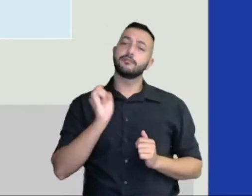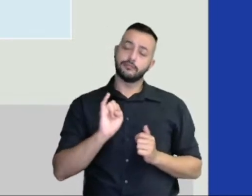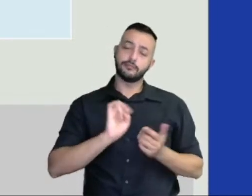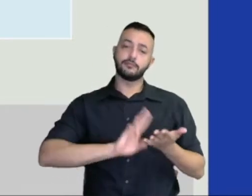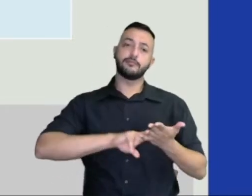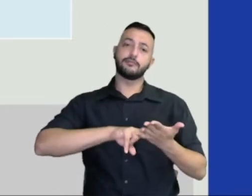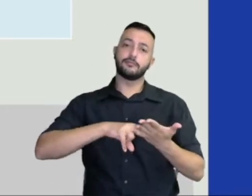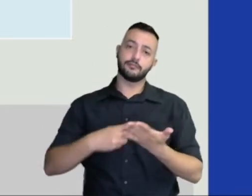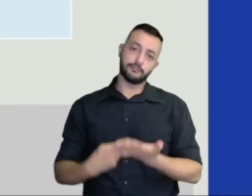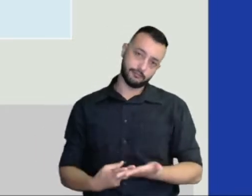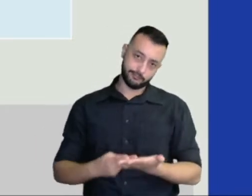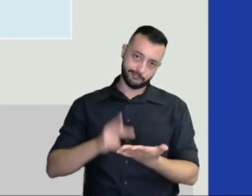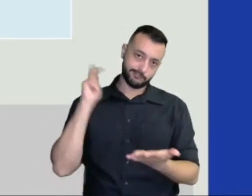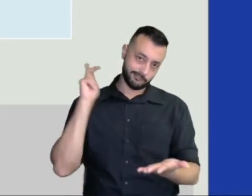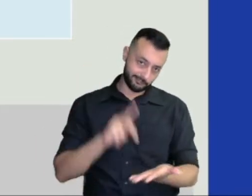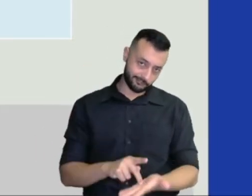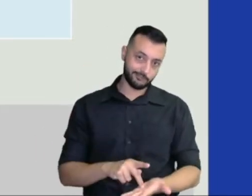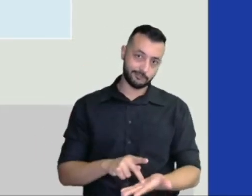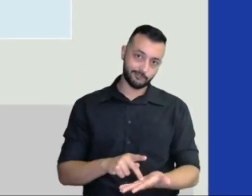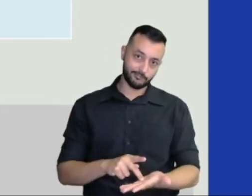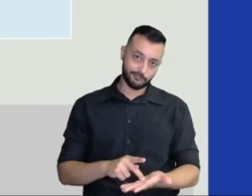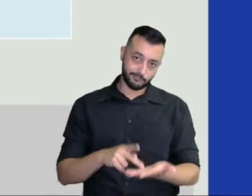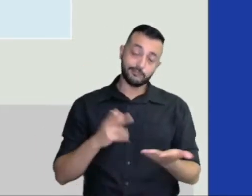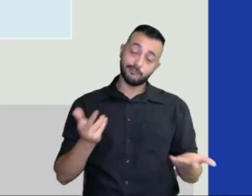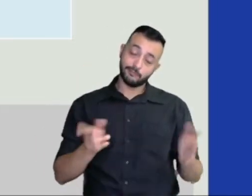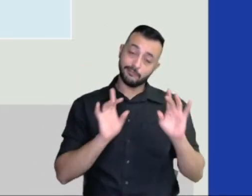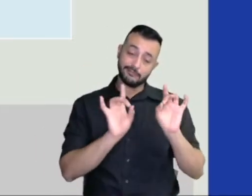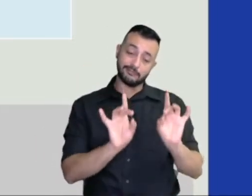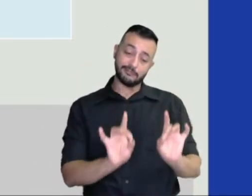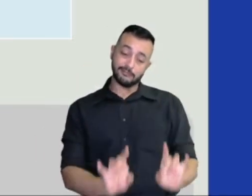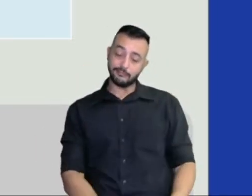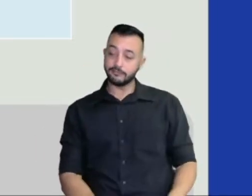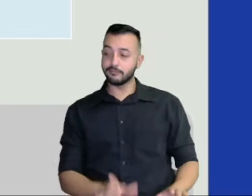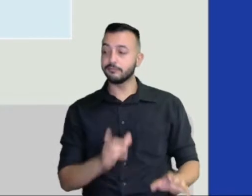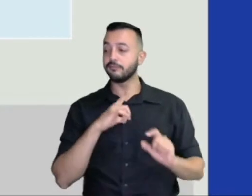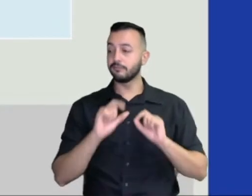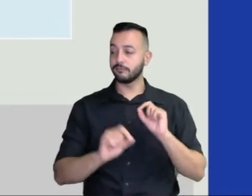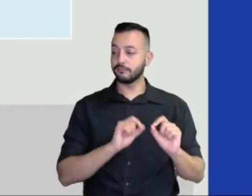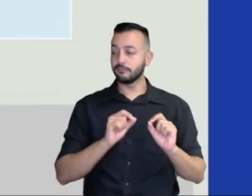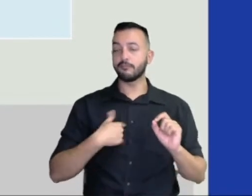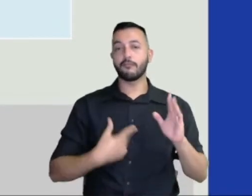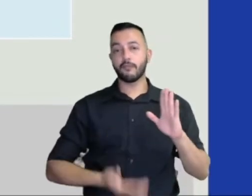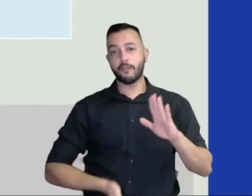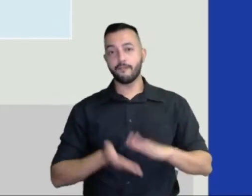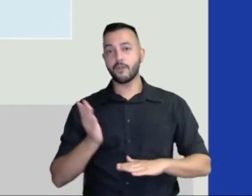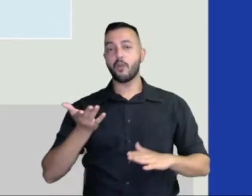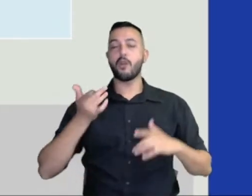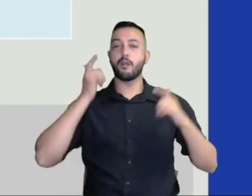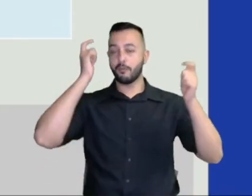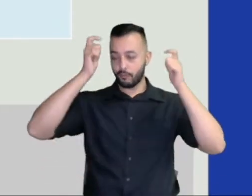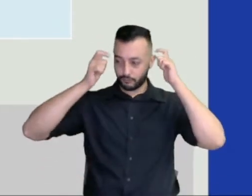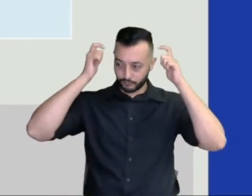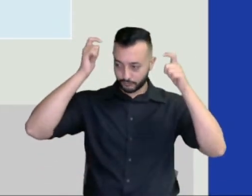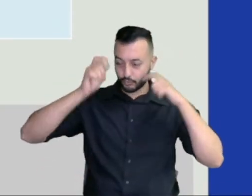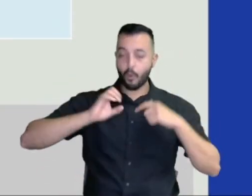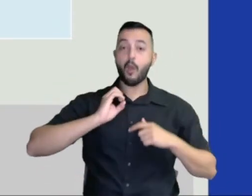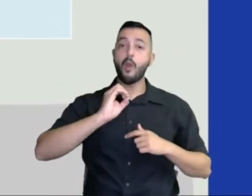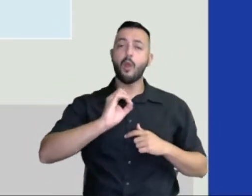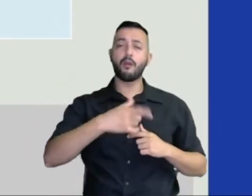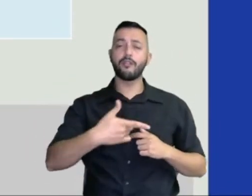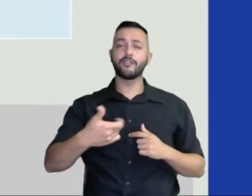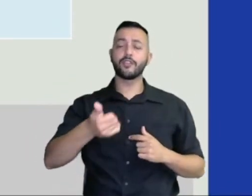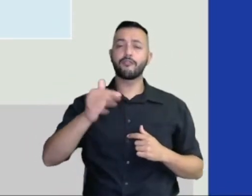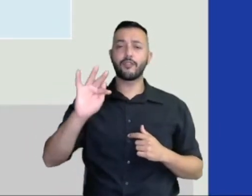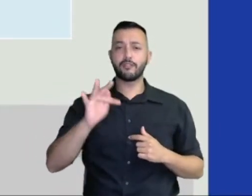fosse traduzir literalmente ao pé da letra, ficaria fui ao México o 21